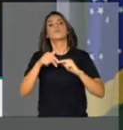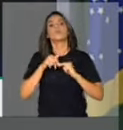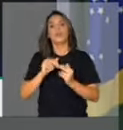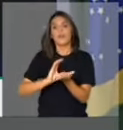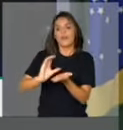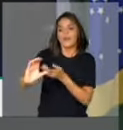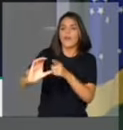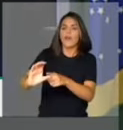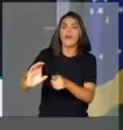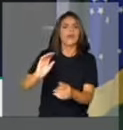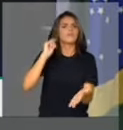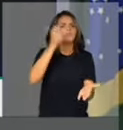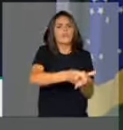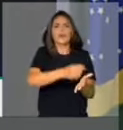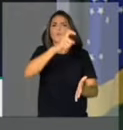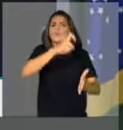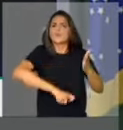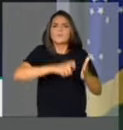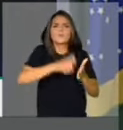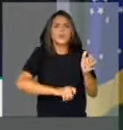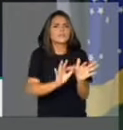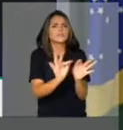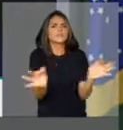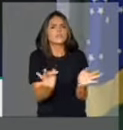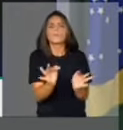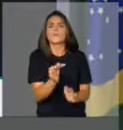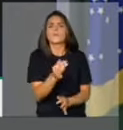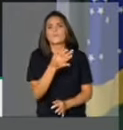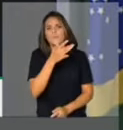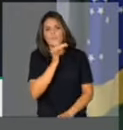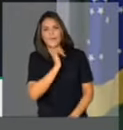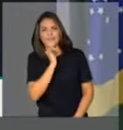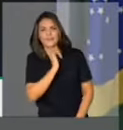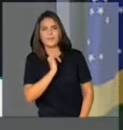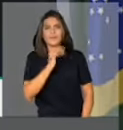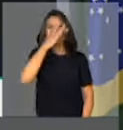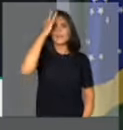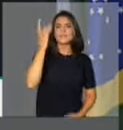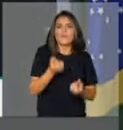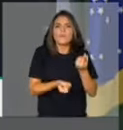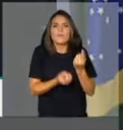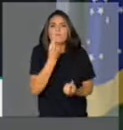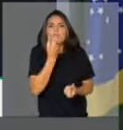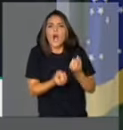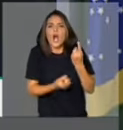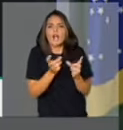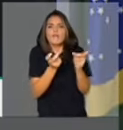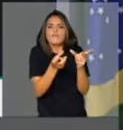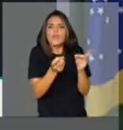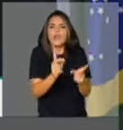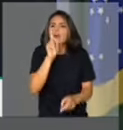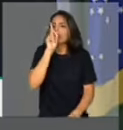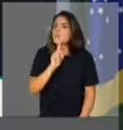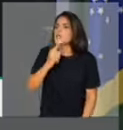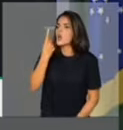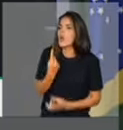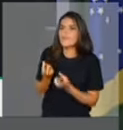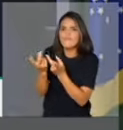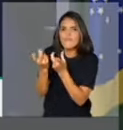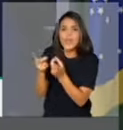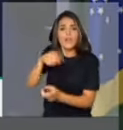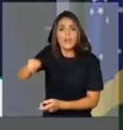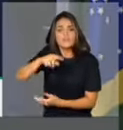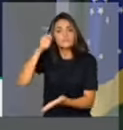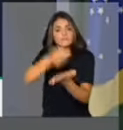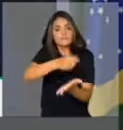pagos pelo mais simples brasileiro, aquele pipoqueiro que está aqui fora vendendo pipoca, aquele vendedor de picolé. E para minha surpresa, eu